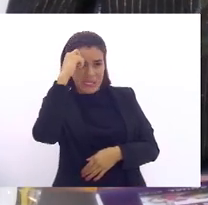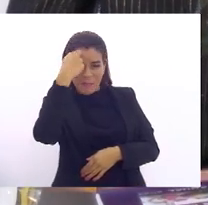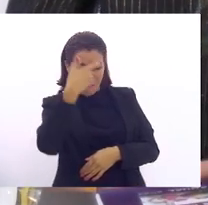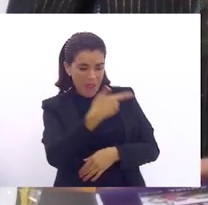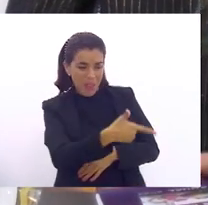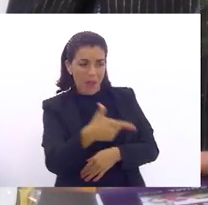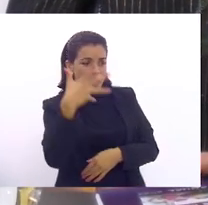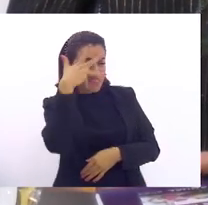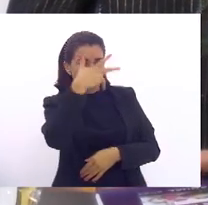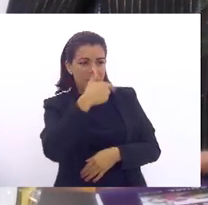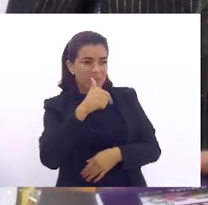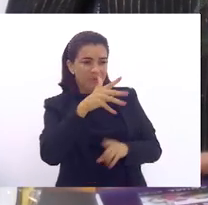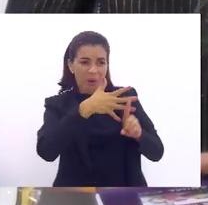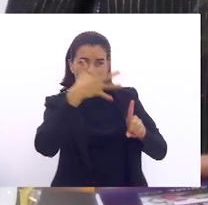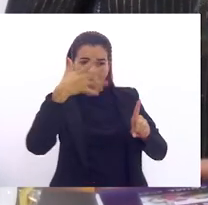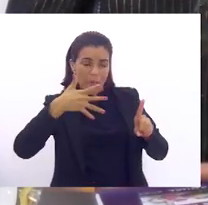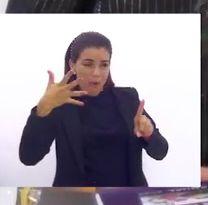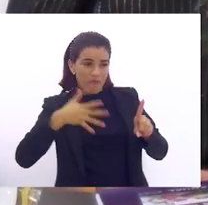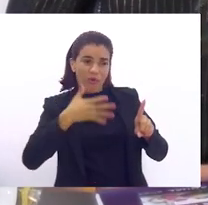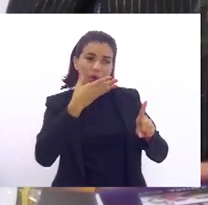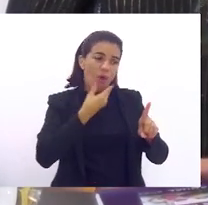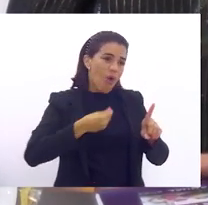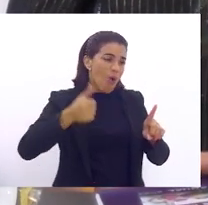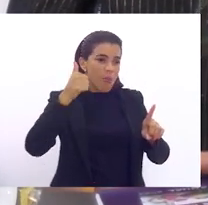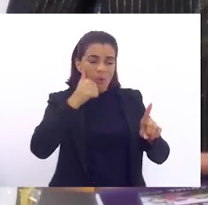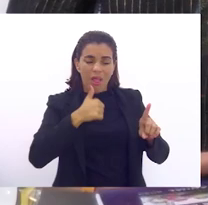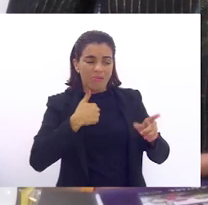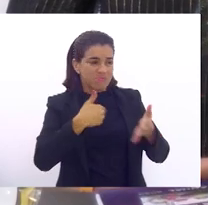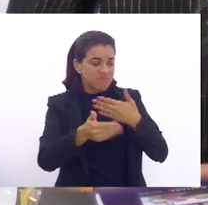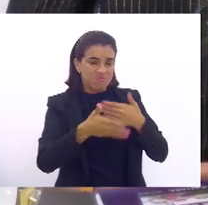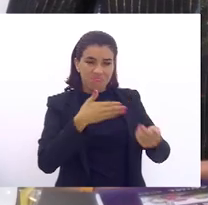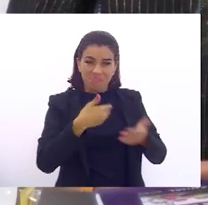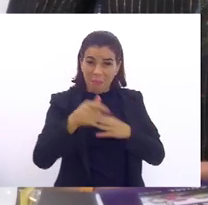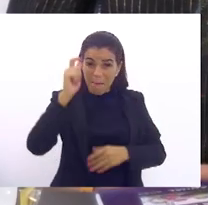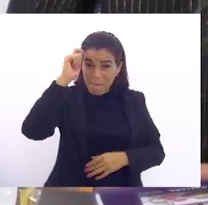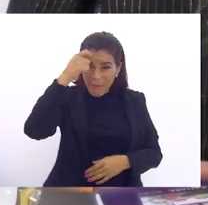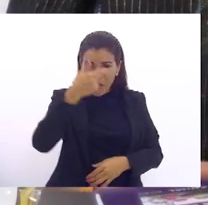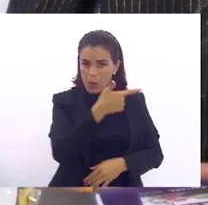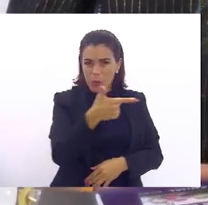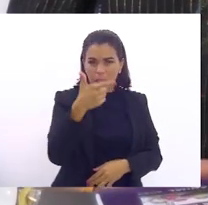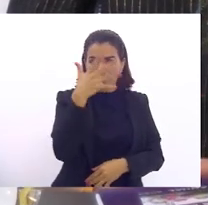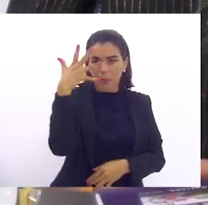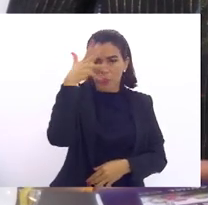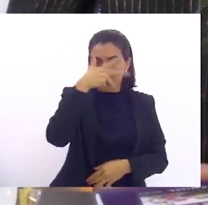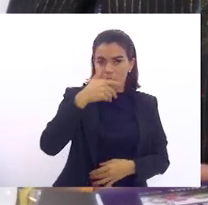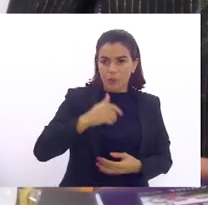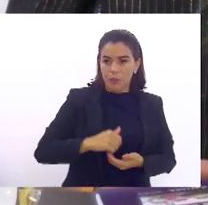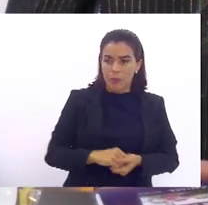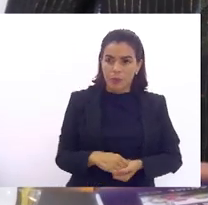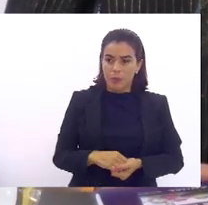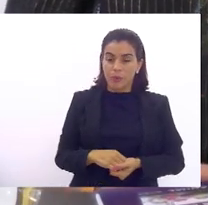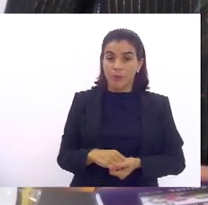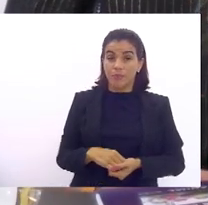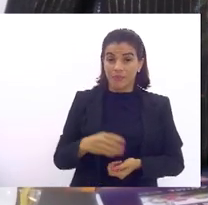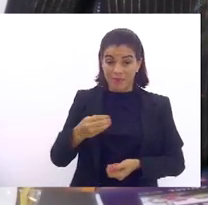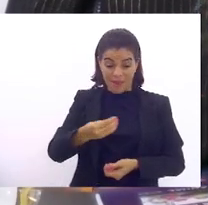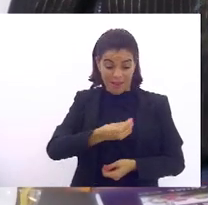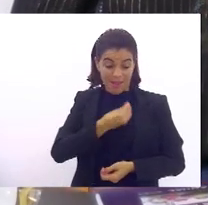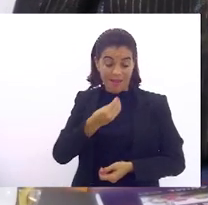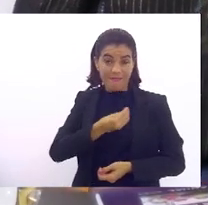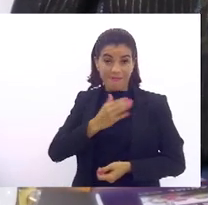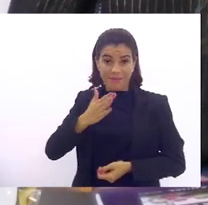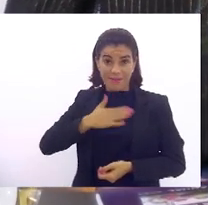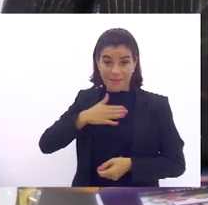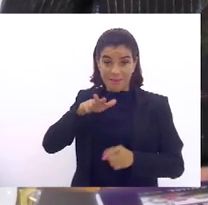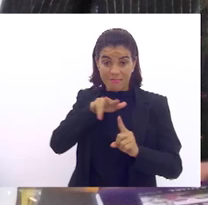num homofóbico tanto masculino quanto feminino e a vida na minha Concepção